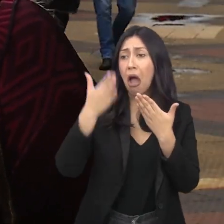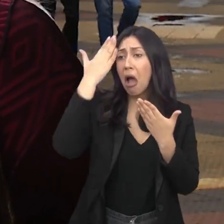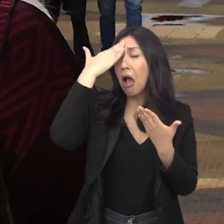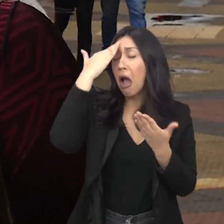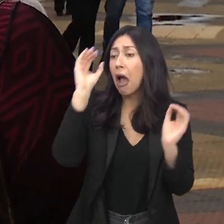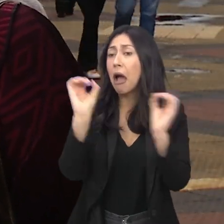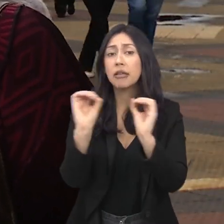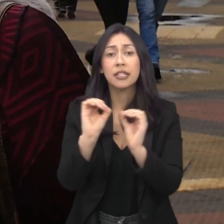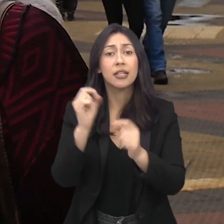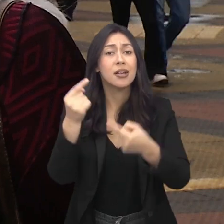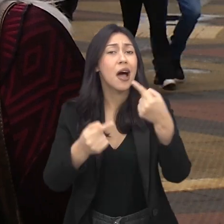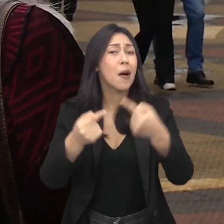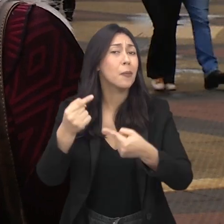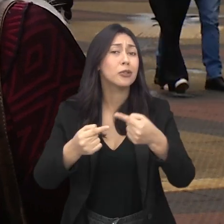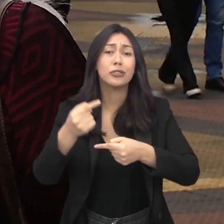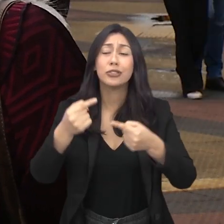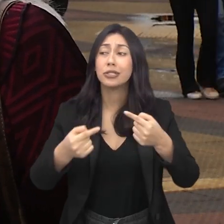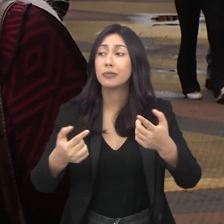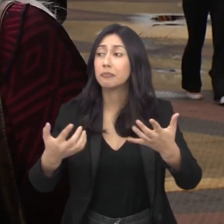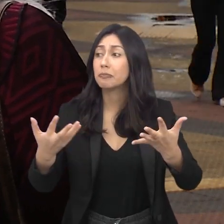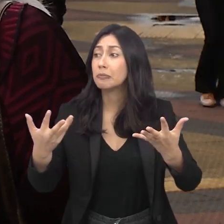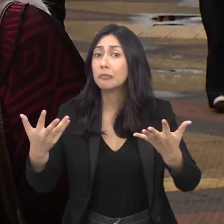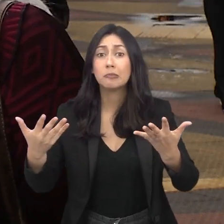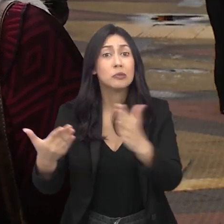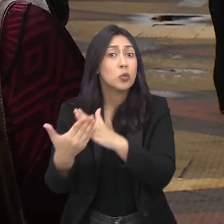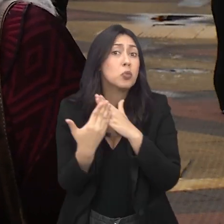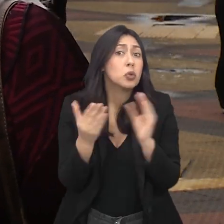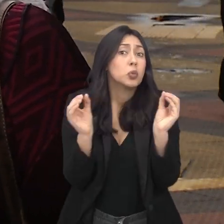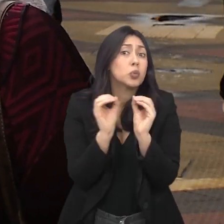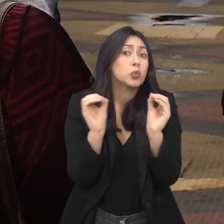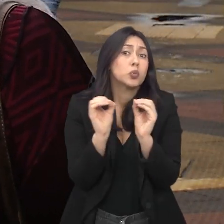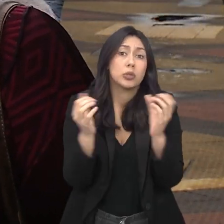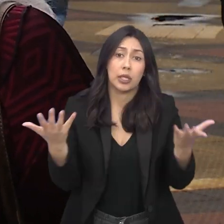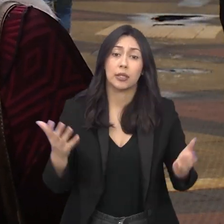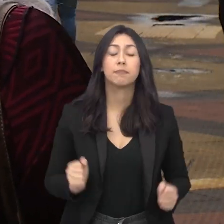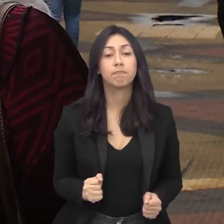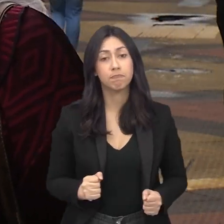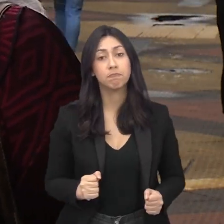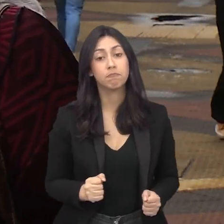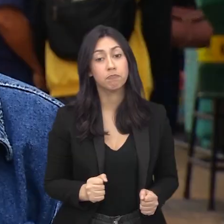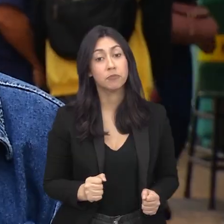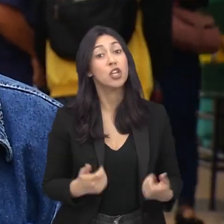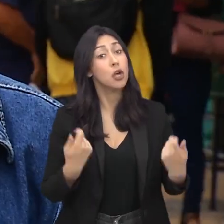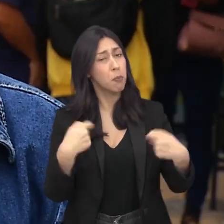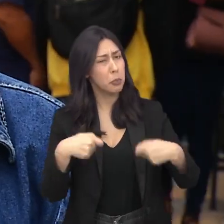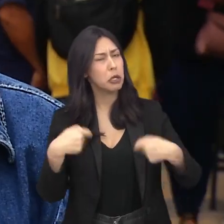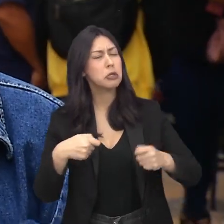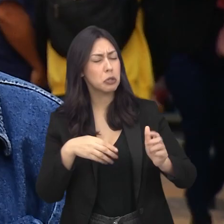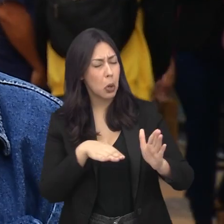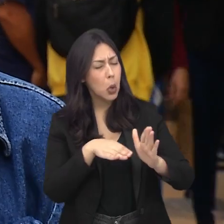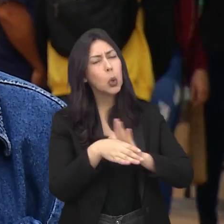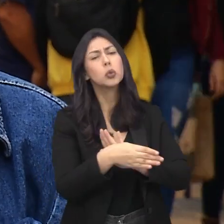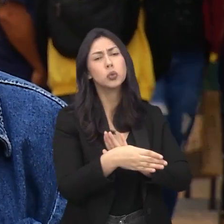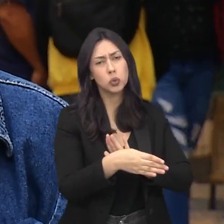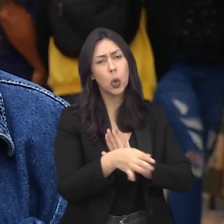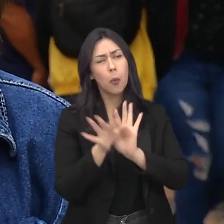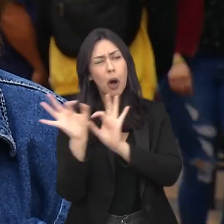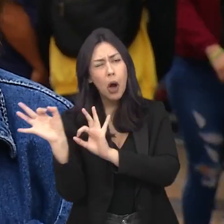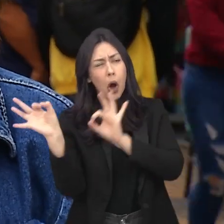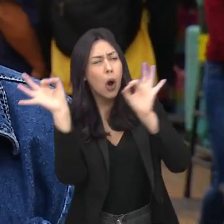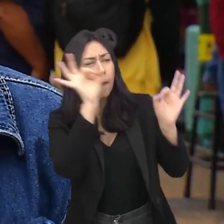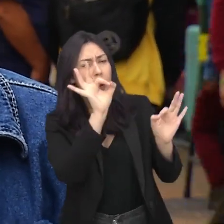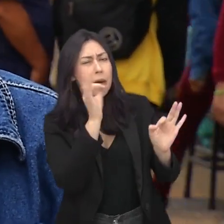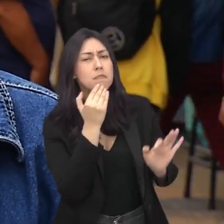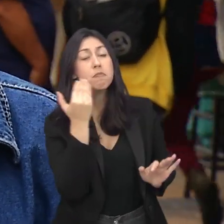se eu ficar por fora, a política não vai trazer benefícios para mim. Precisamos pegar esse hábito para a gente